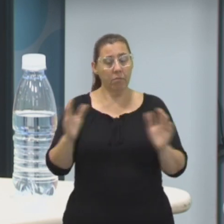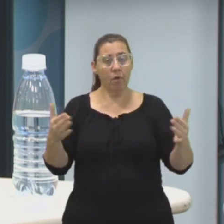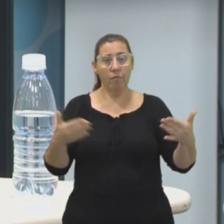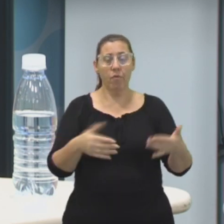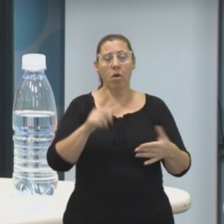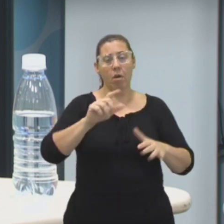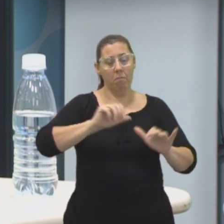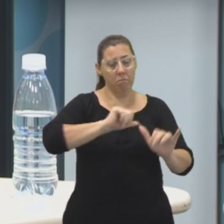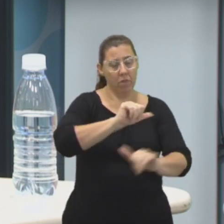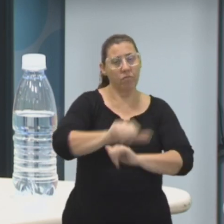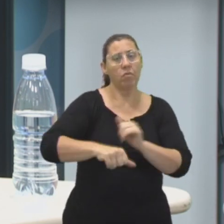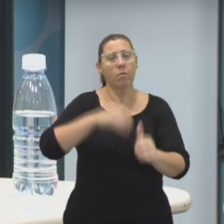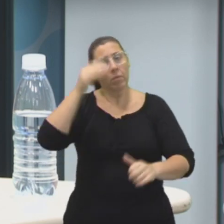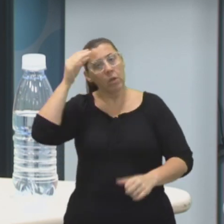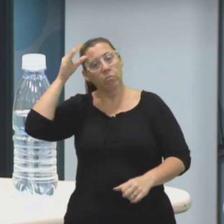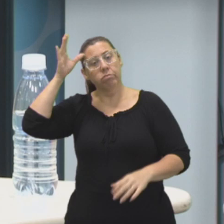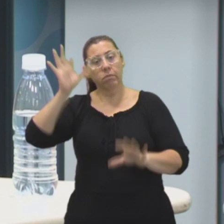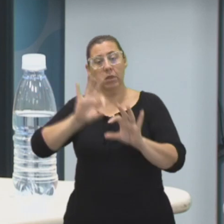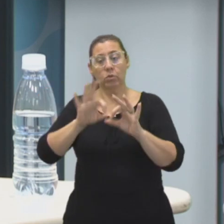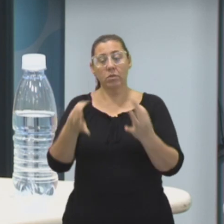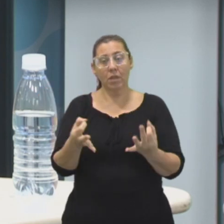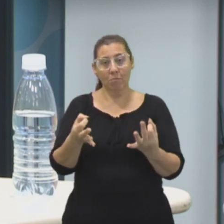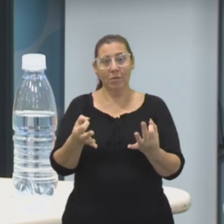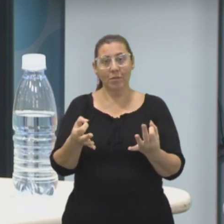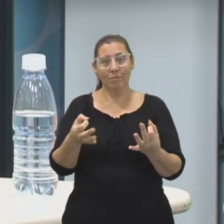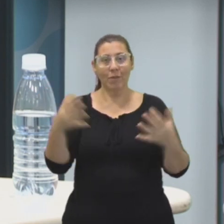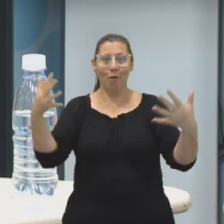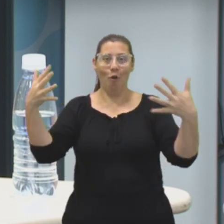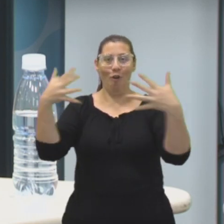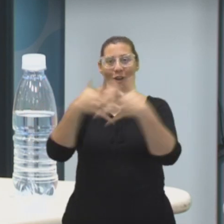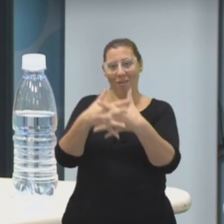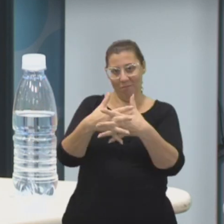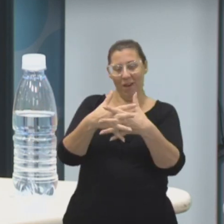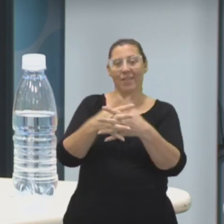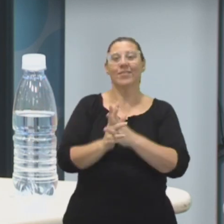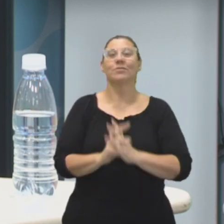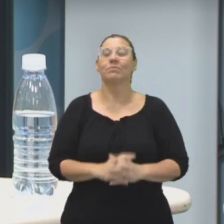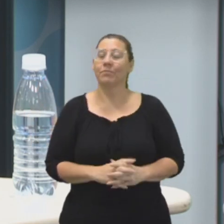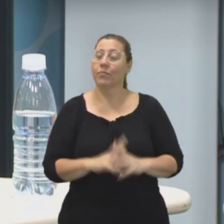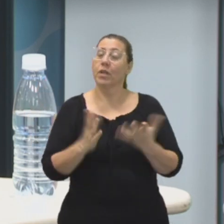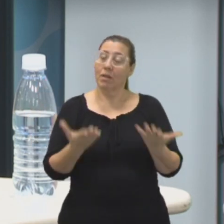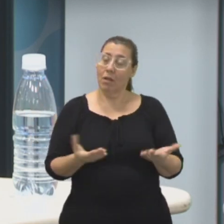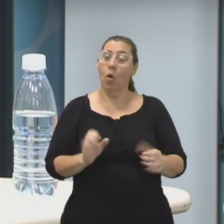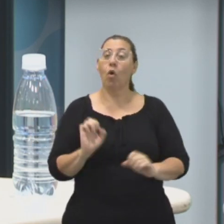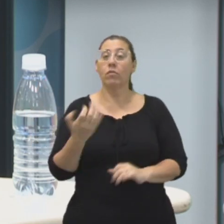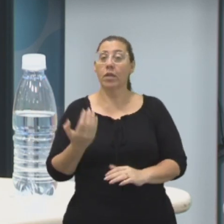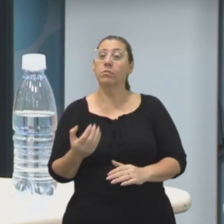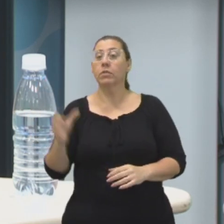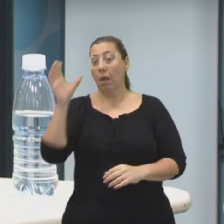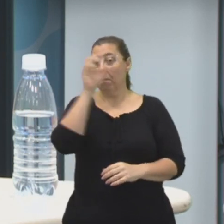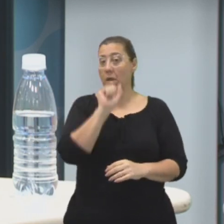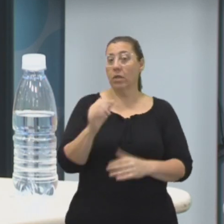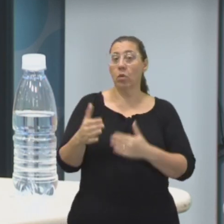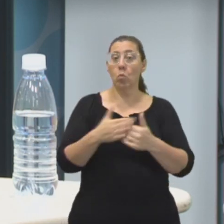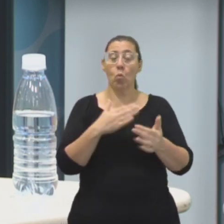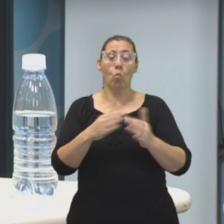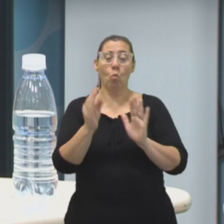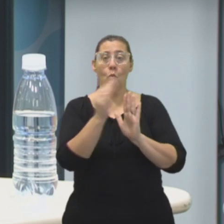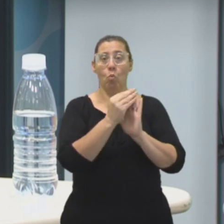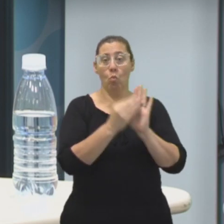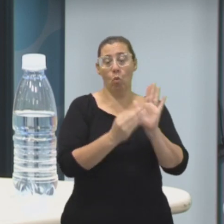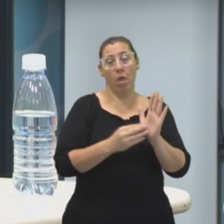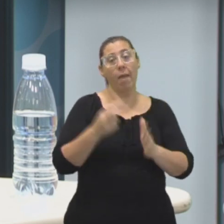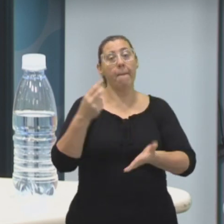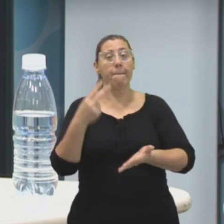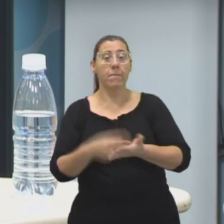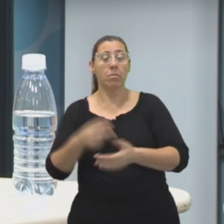é transformar conhecimento simples em conhecimento complexo. Isso ocorre por meio da aprendizagem. Então, portanto, qualquer tipo de conteúdo, mesmo que seja